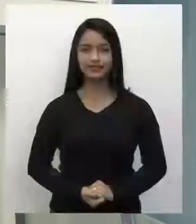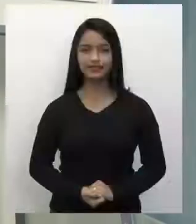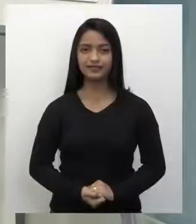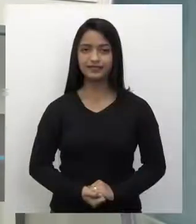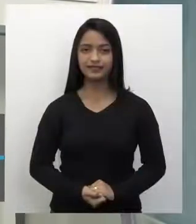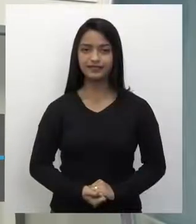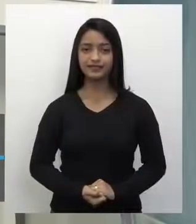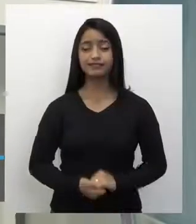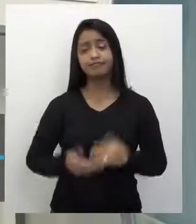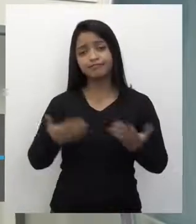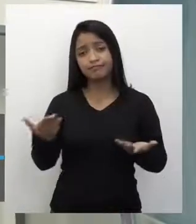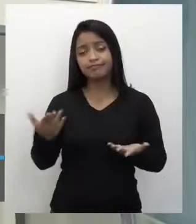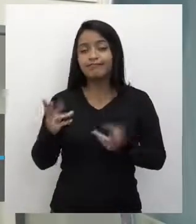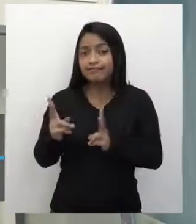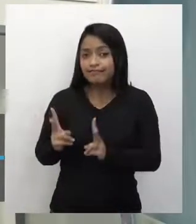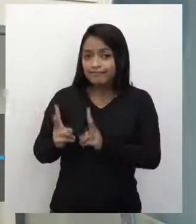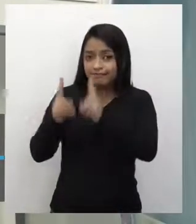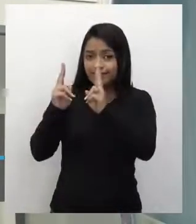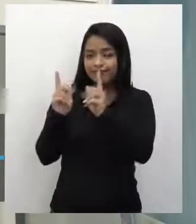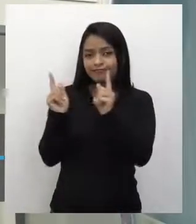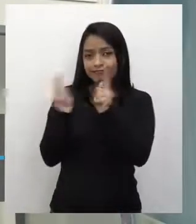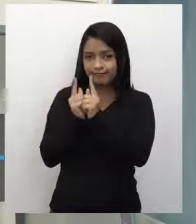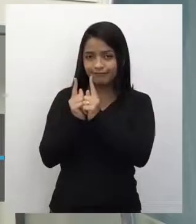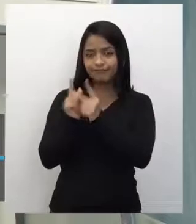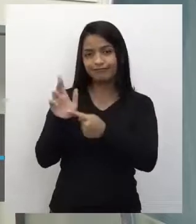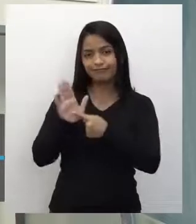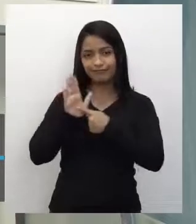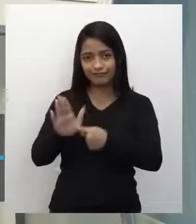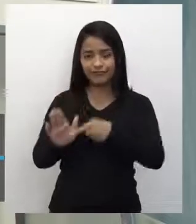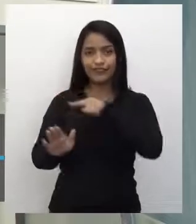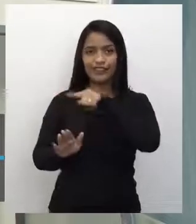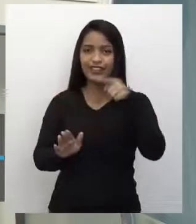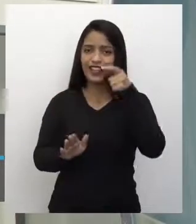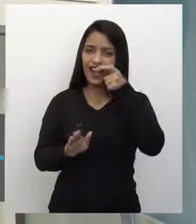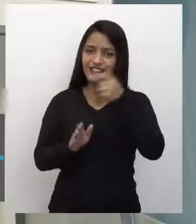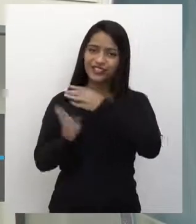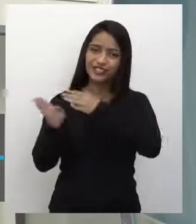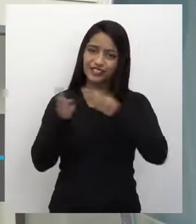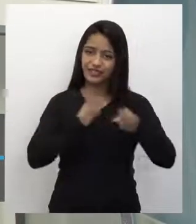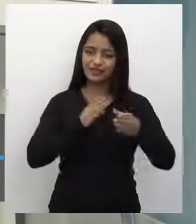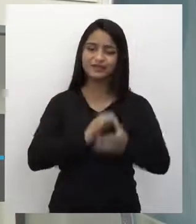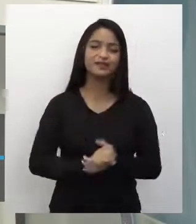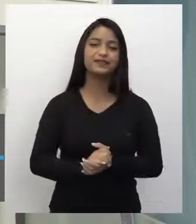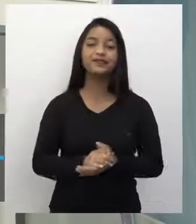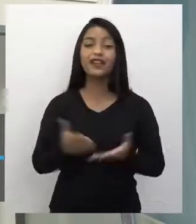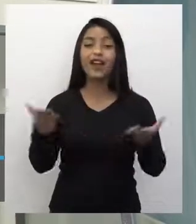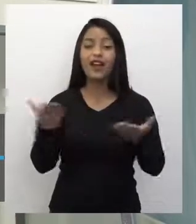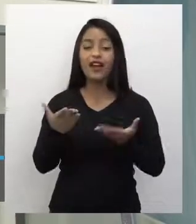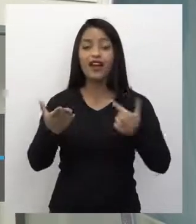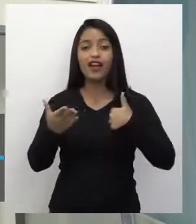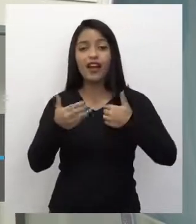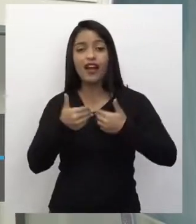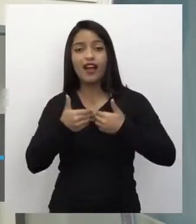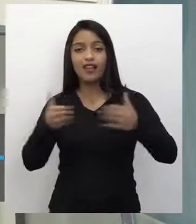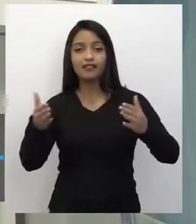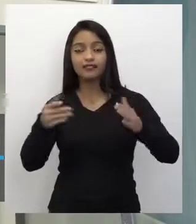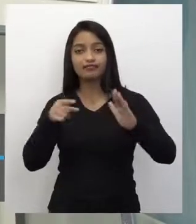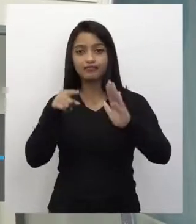Turma, esse eu consegui só um trechinho só para vocês observarem. E agora eu vou colocar mais um chat para vocês.